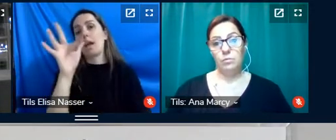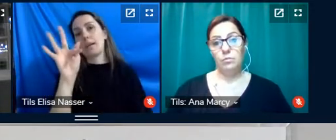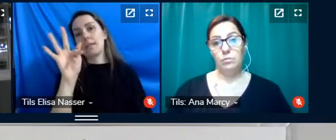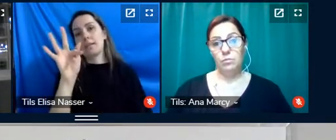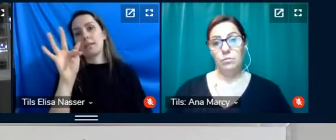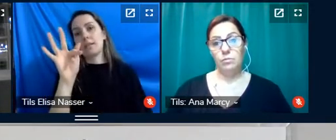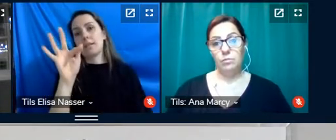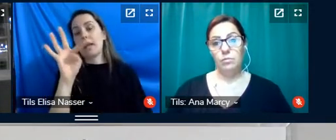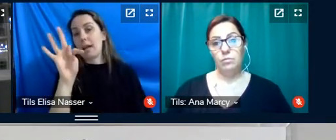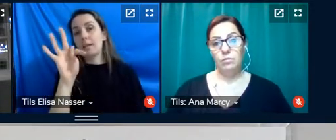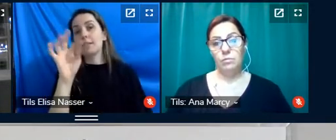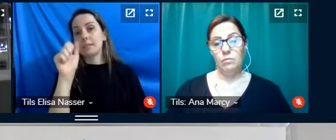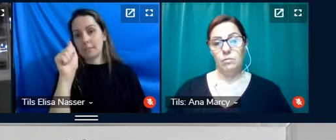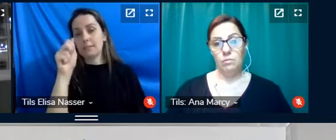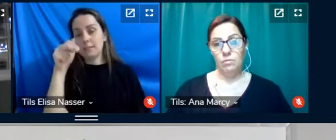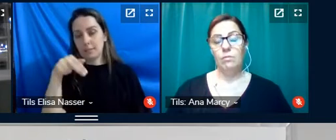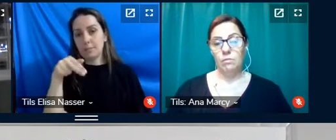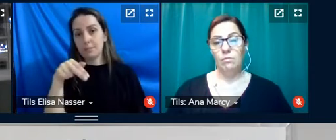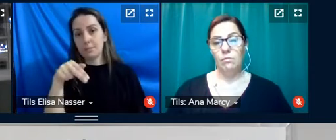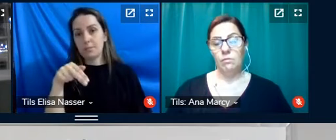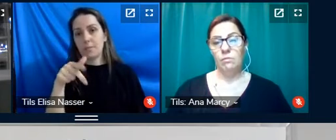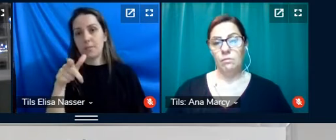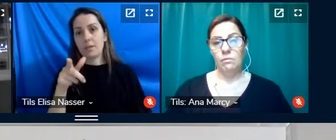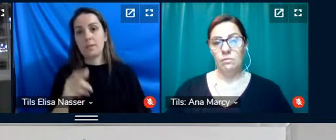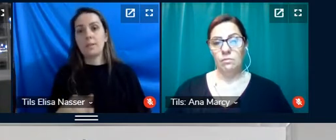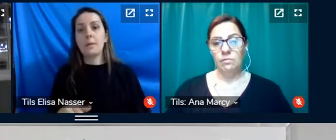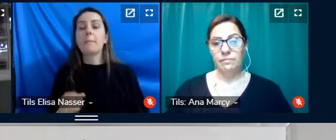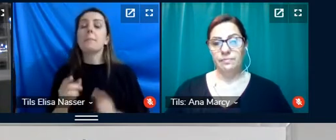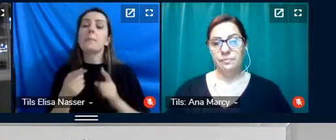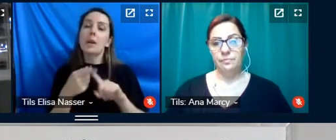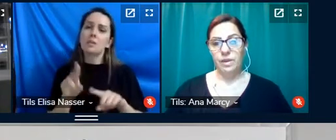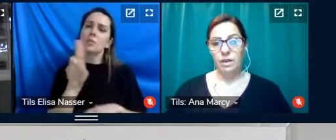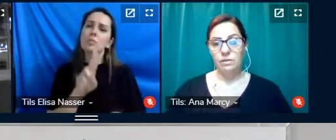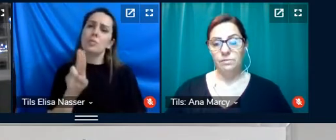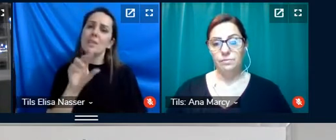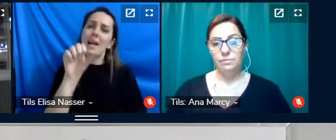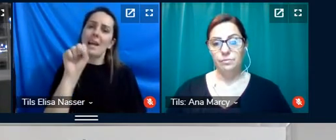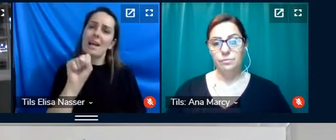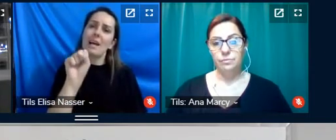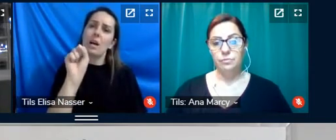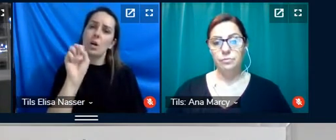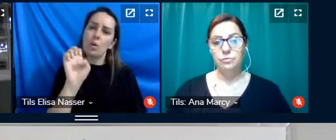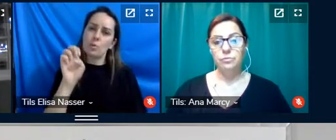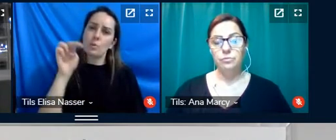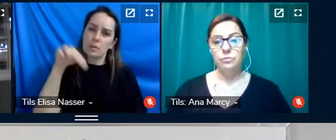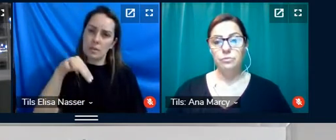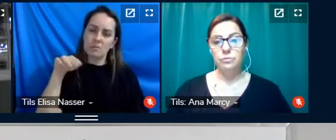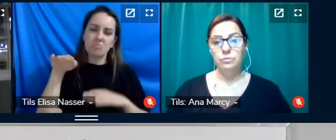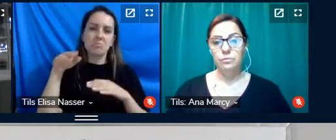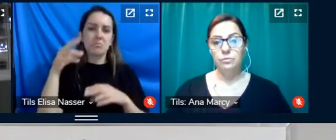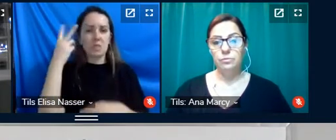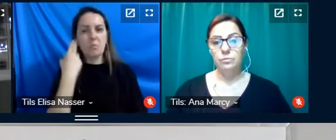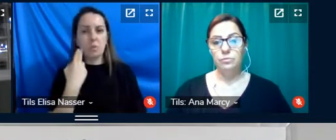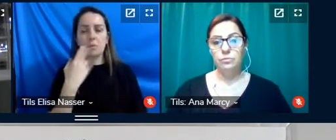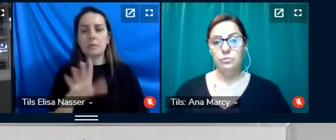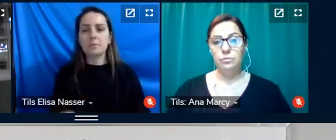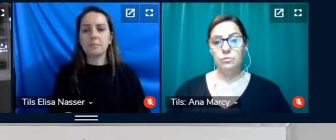Porque você já tem um dos catetos, né? Você estaria descobrindo o outro. Mas vamos usar o seno, que é mais padrão. Então vamos deixar o seno aqui.